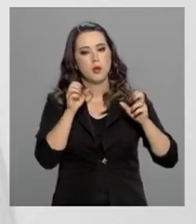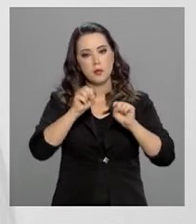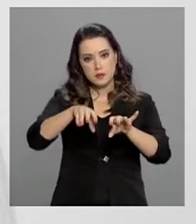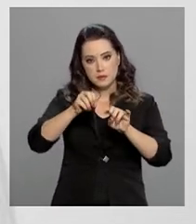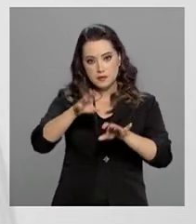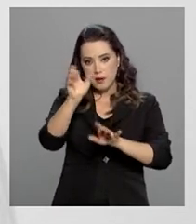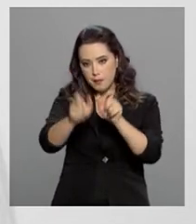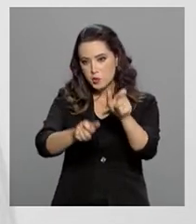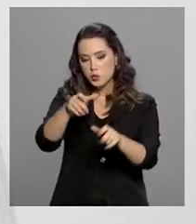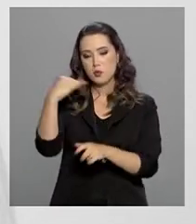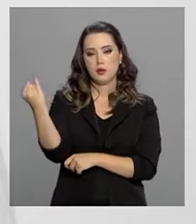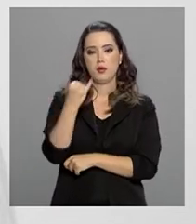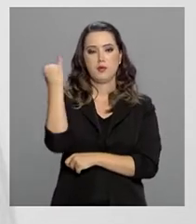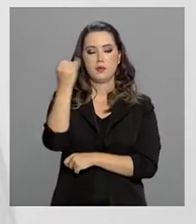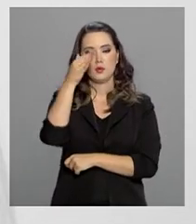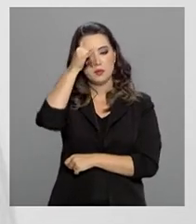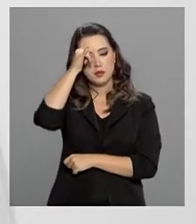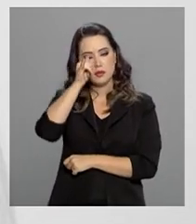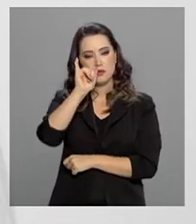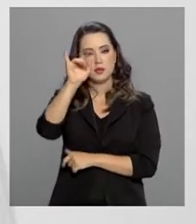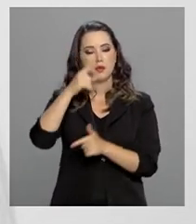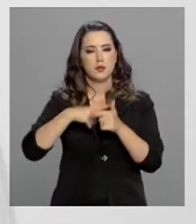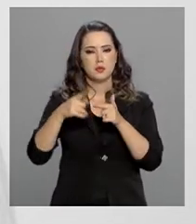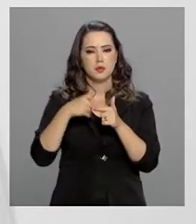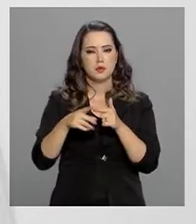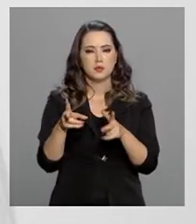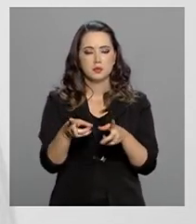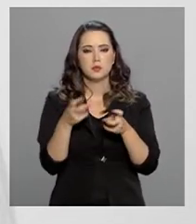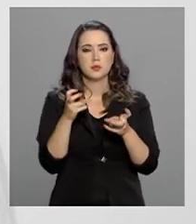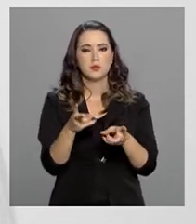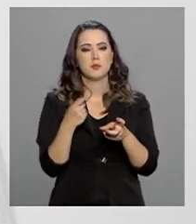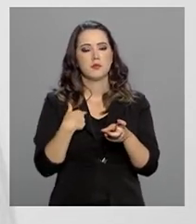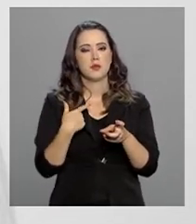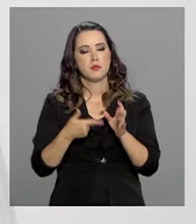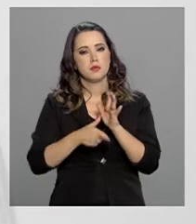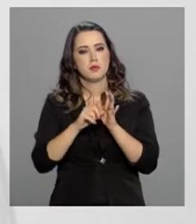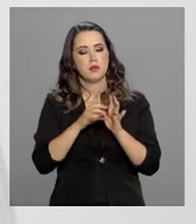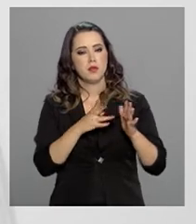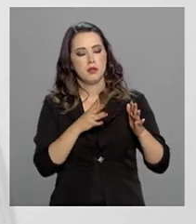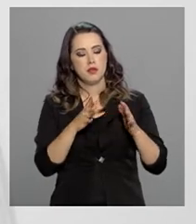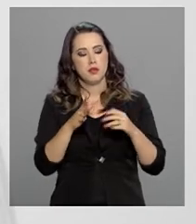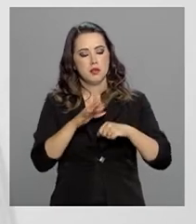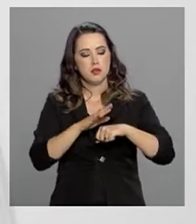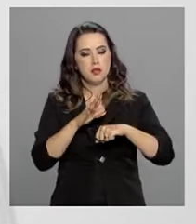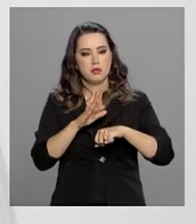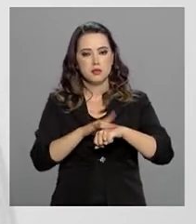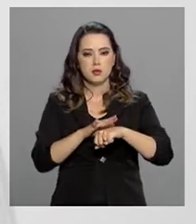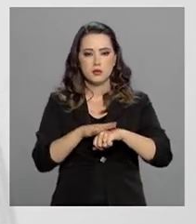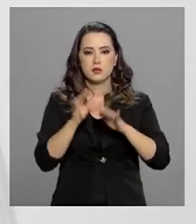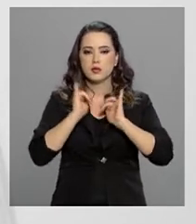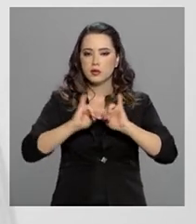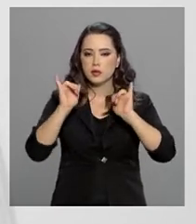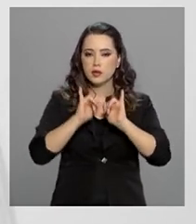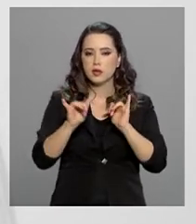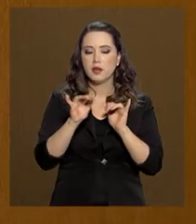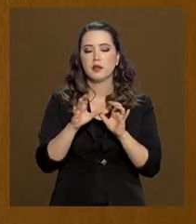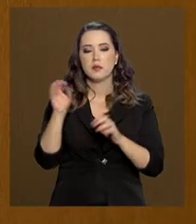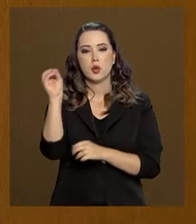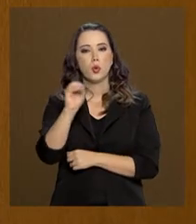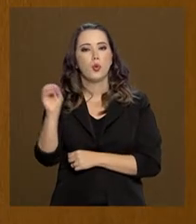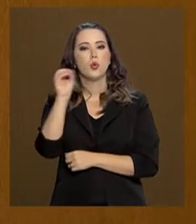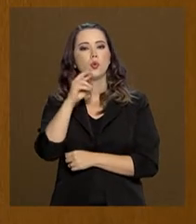sobre a importância da prevenção e do diagnóstico precoce da doença que é o que pretende a campanha outubro rosa